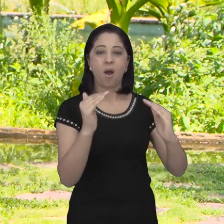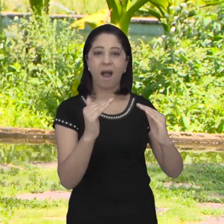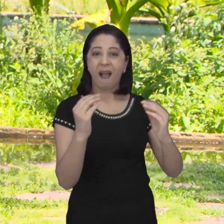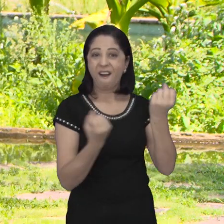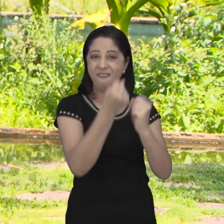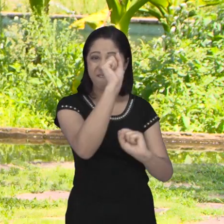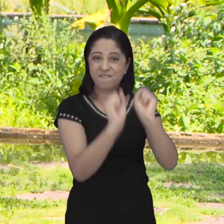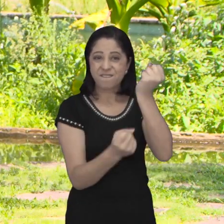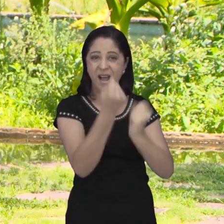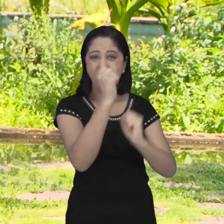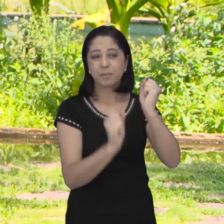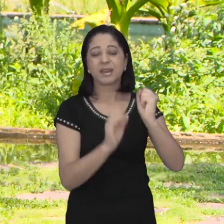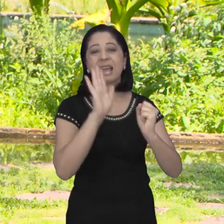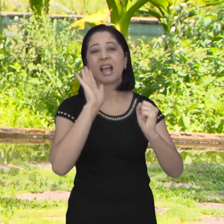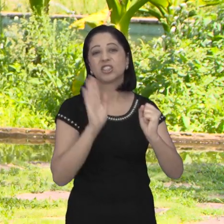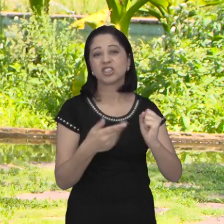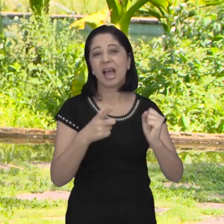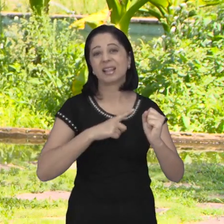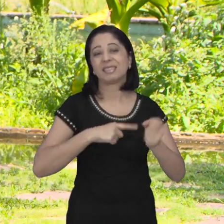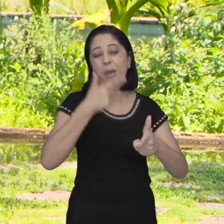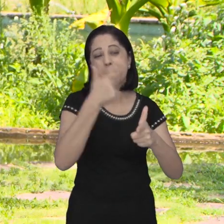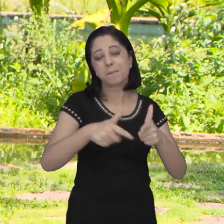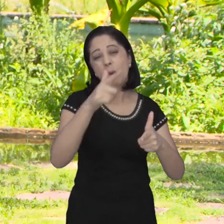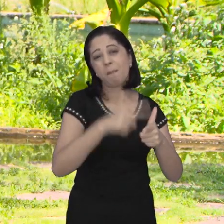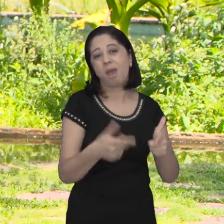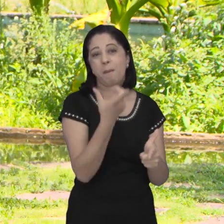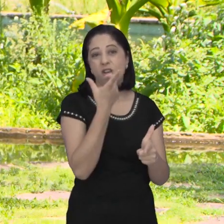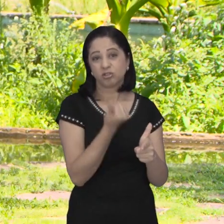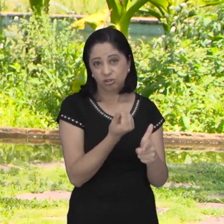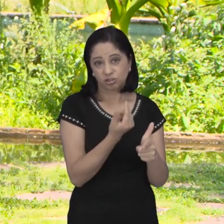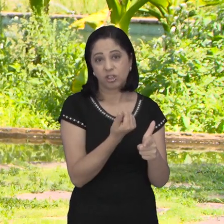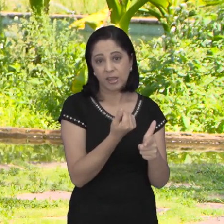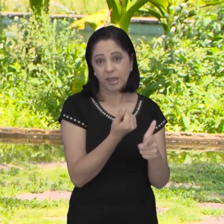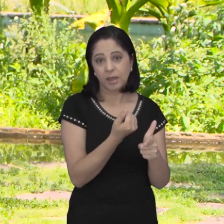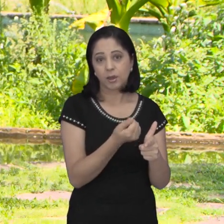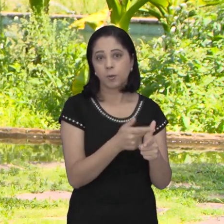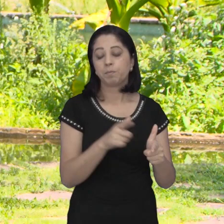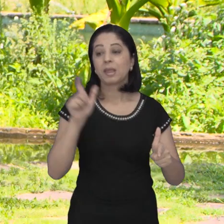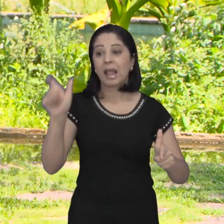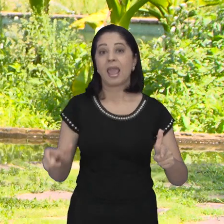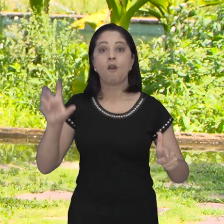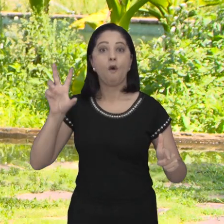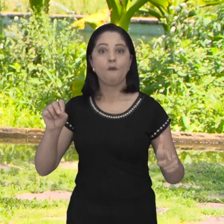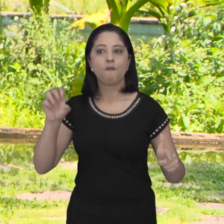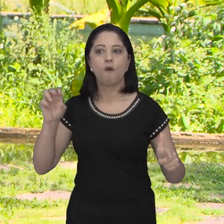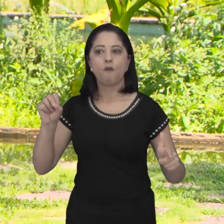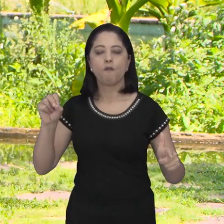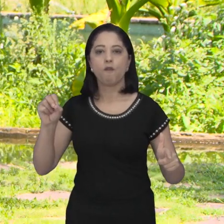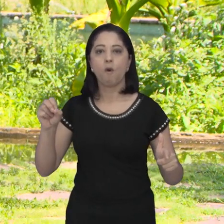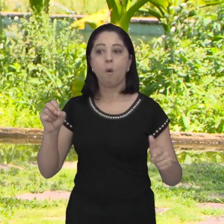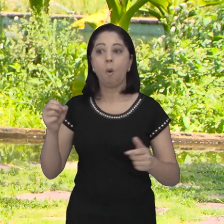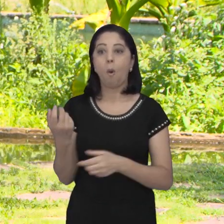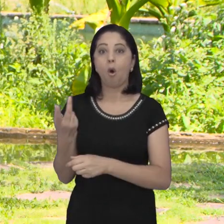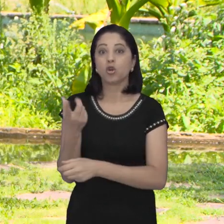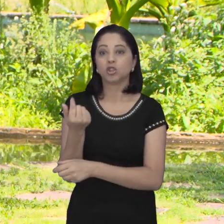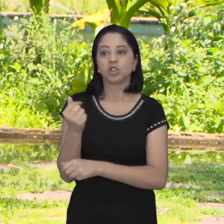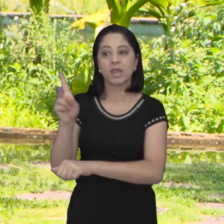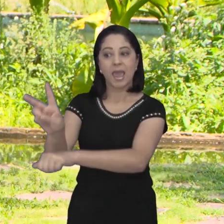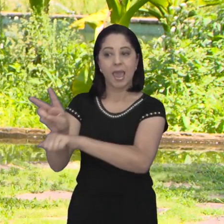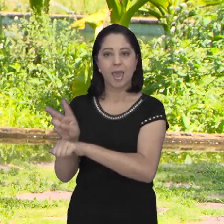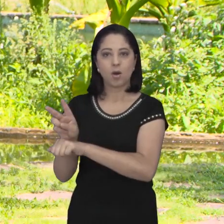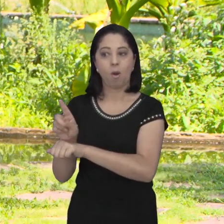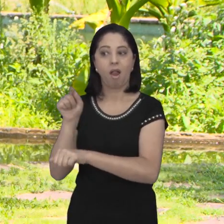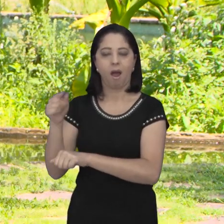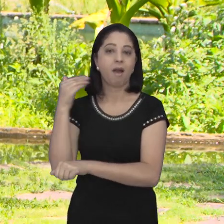casa para que toda a família coubesse, eram 5 filhos, mais os netos todos juntos, na casa onde é o